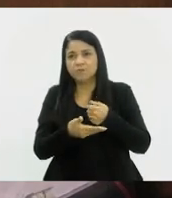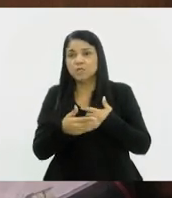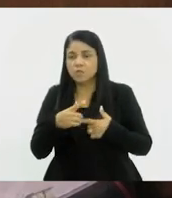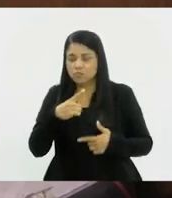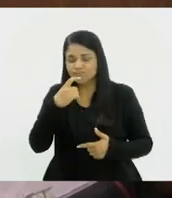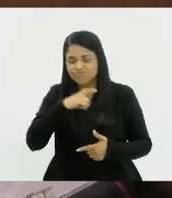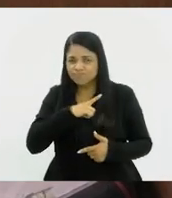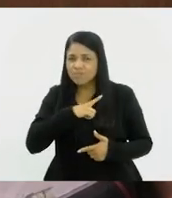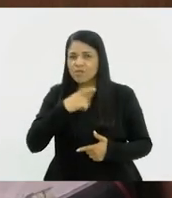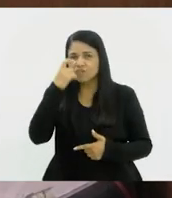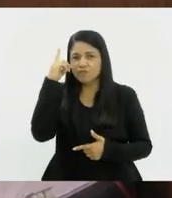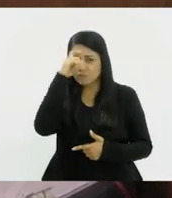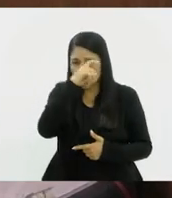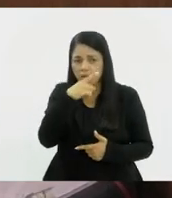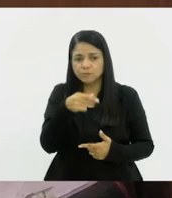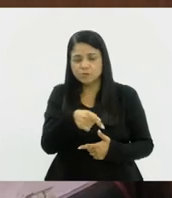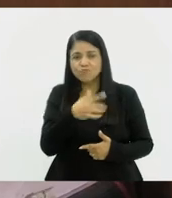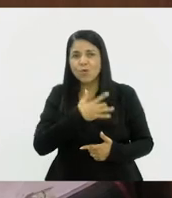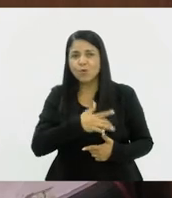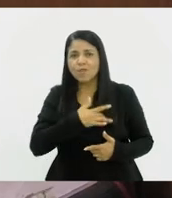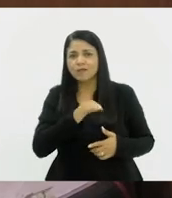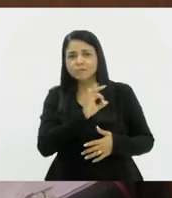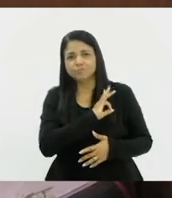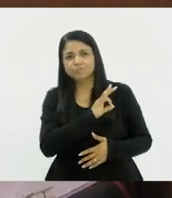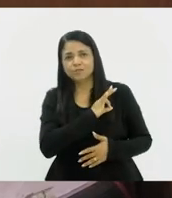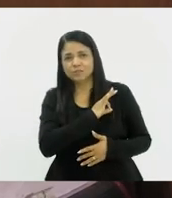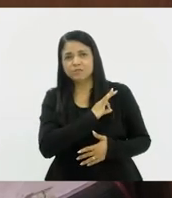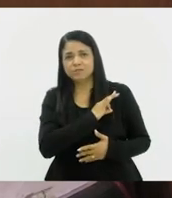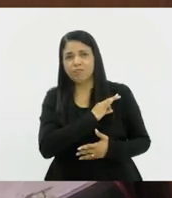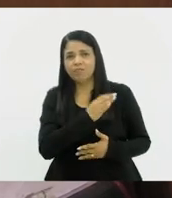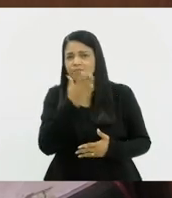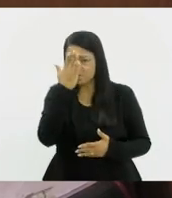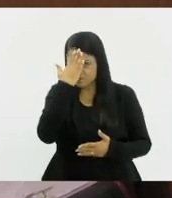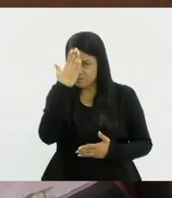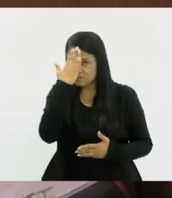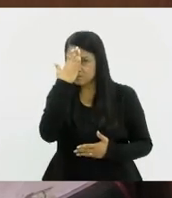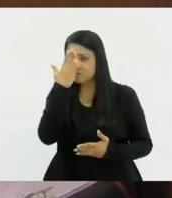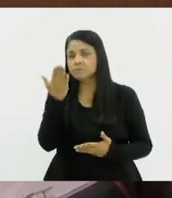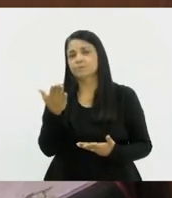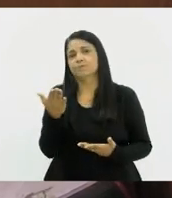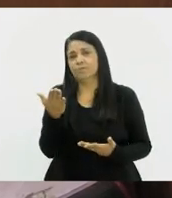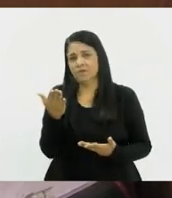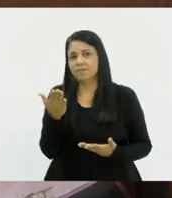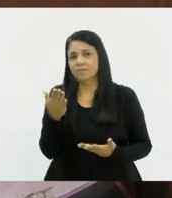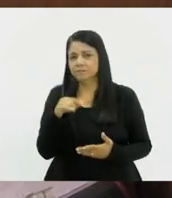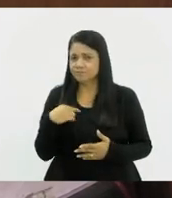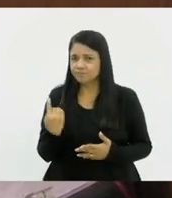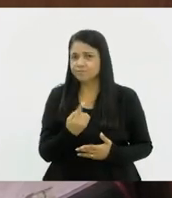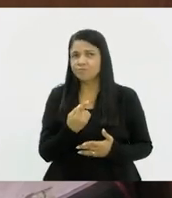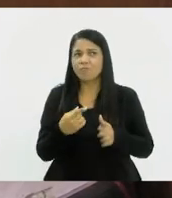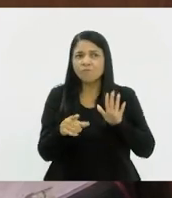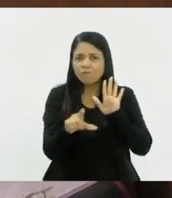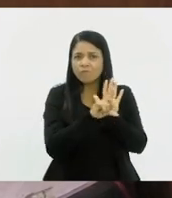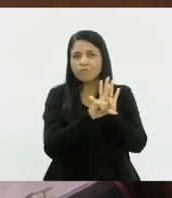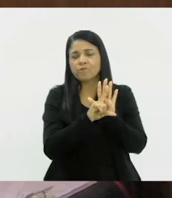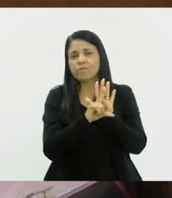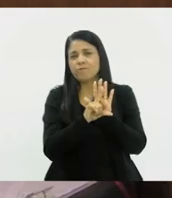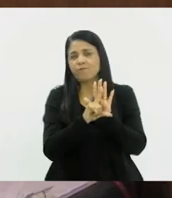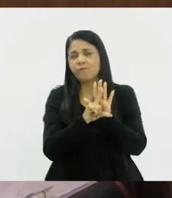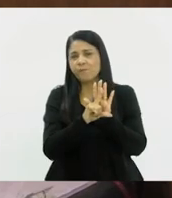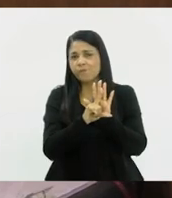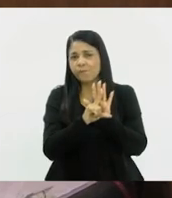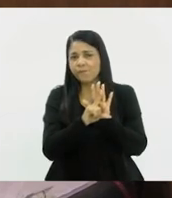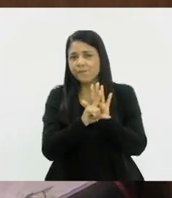mais coitados Porque estão cúmplices a gente sabe que uma uma uma lei que não é